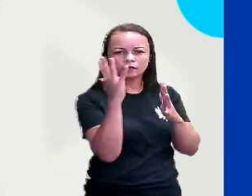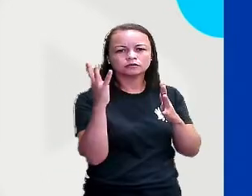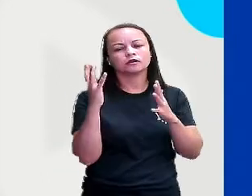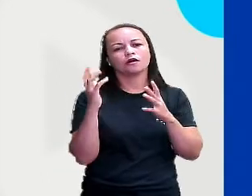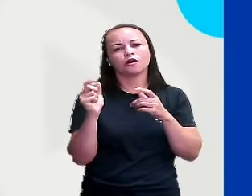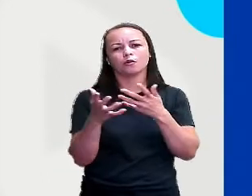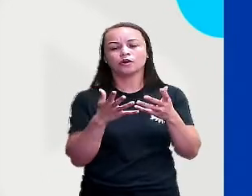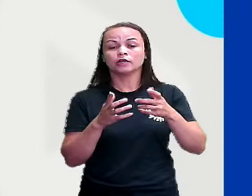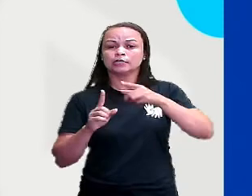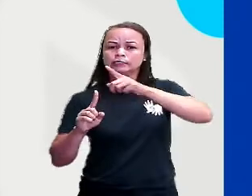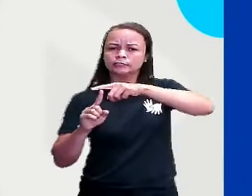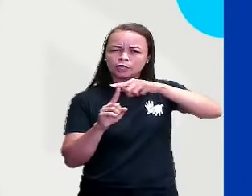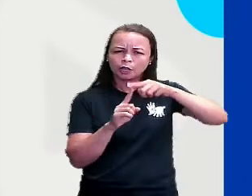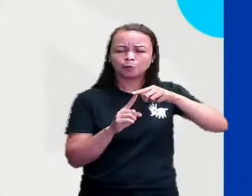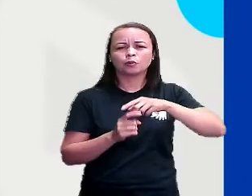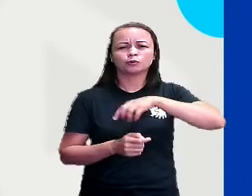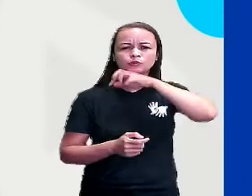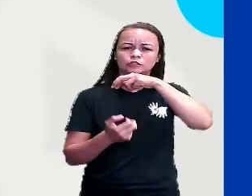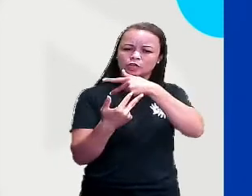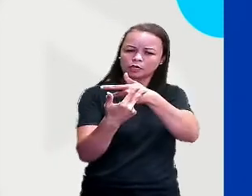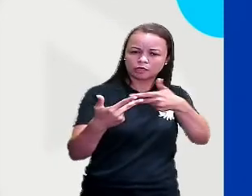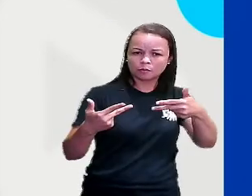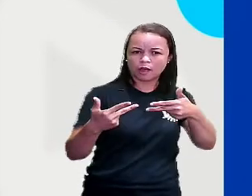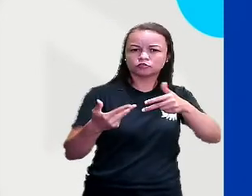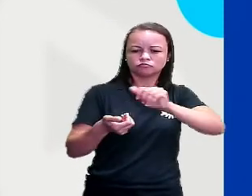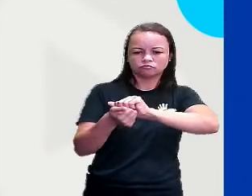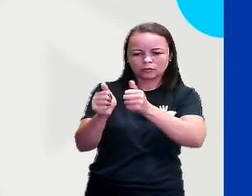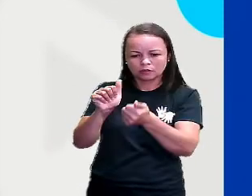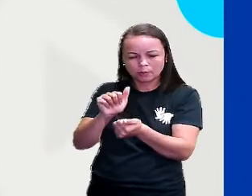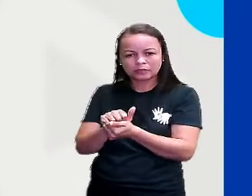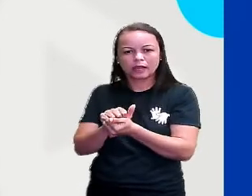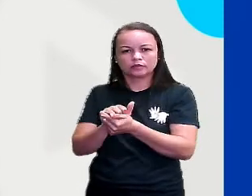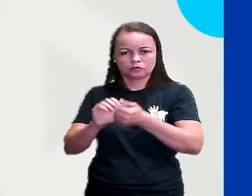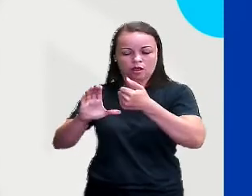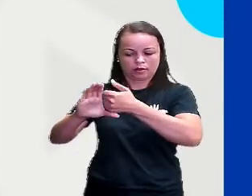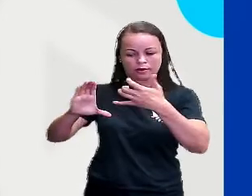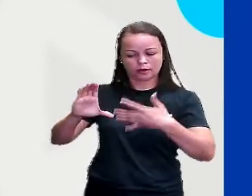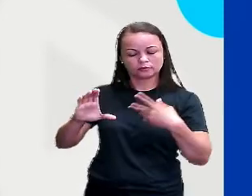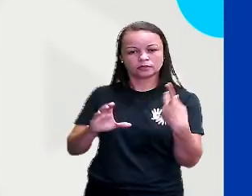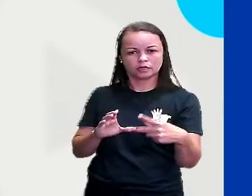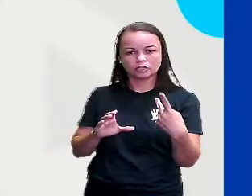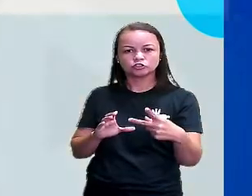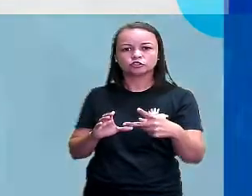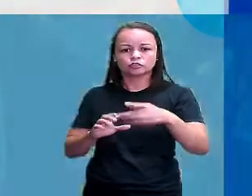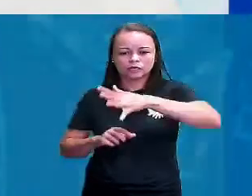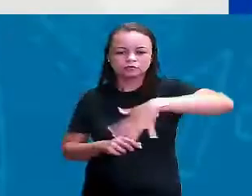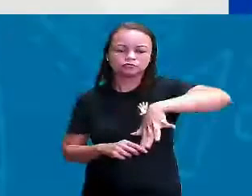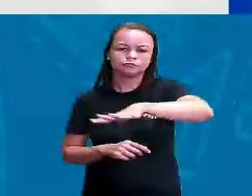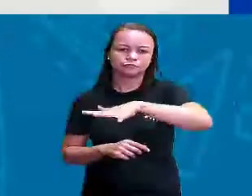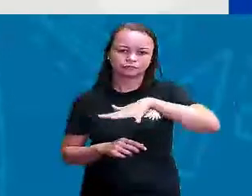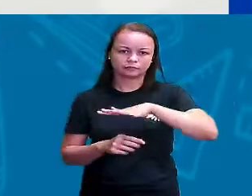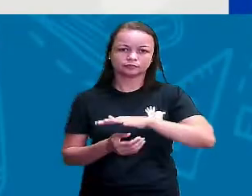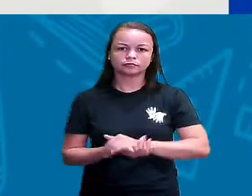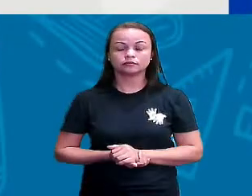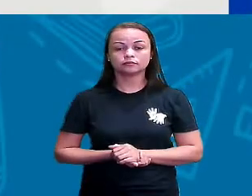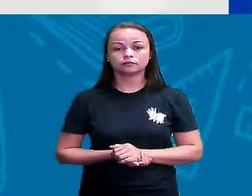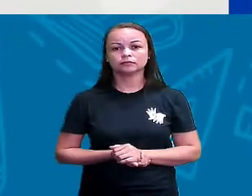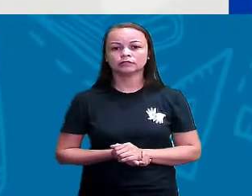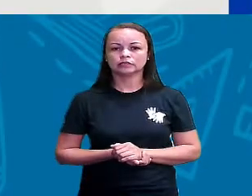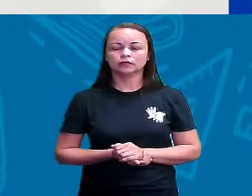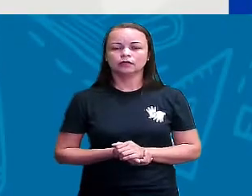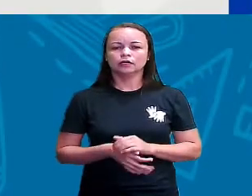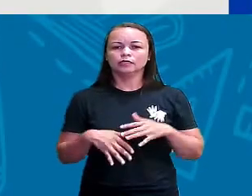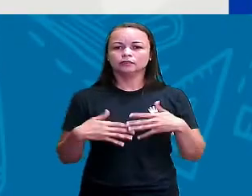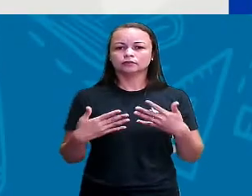tipos de animais que vão estar adaptados à característica daquela região. Portanto, quando a